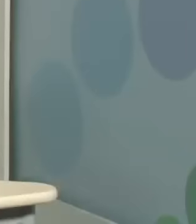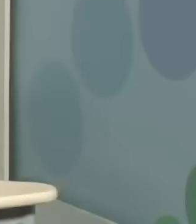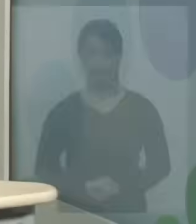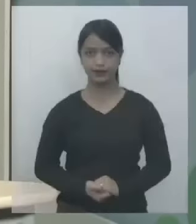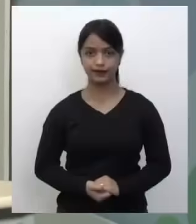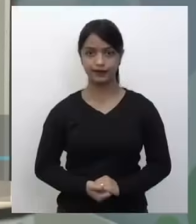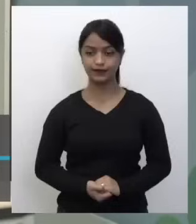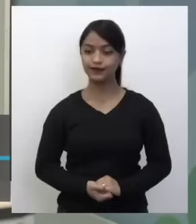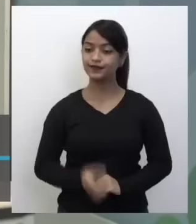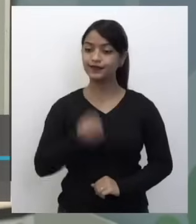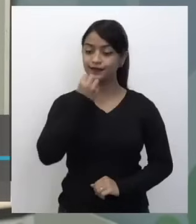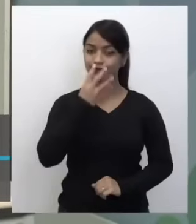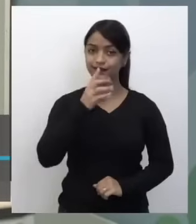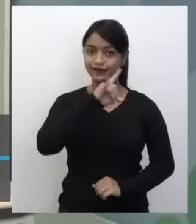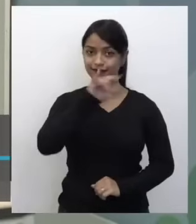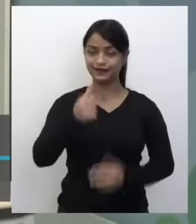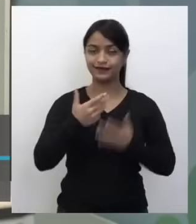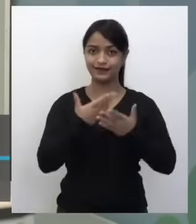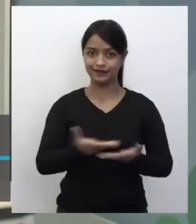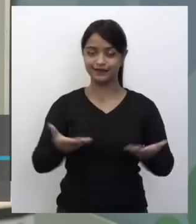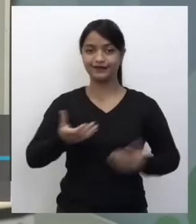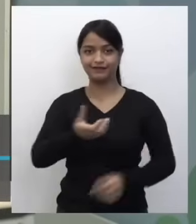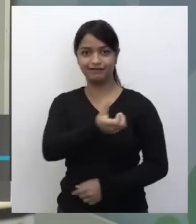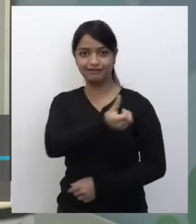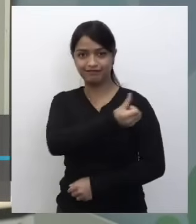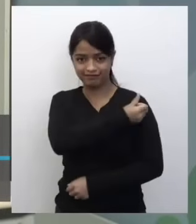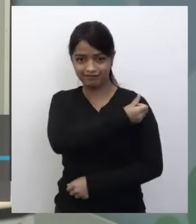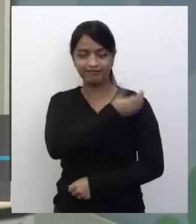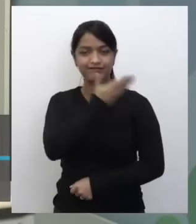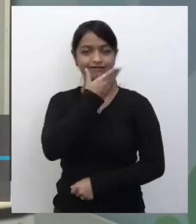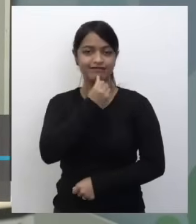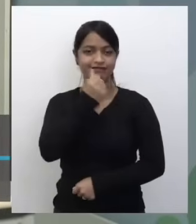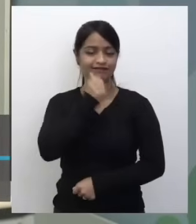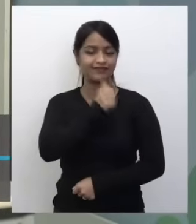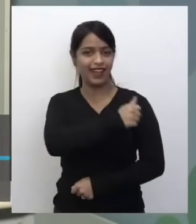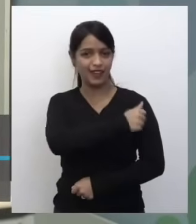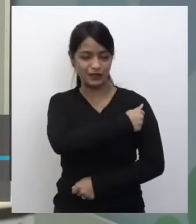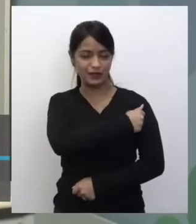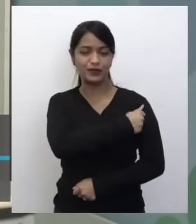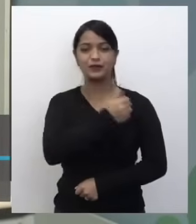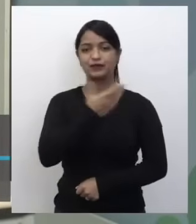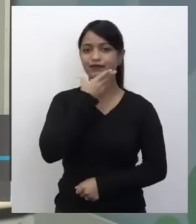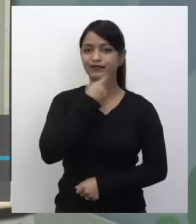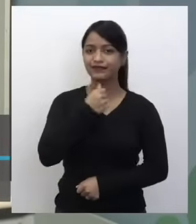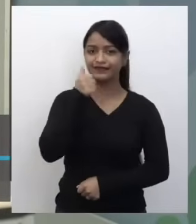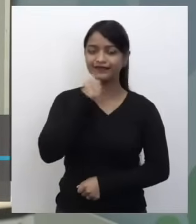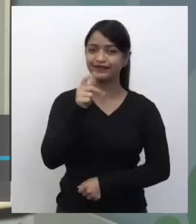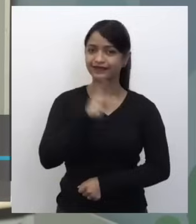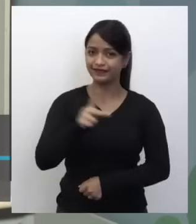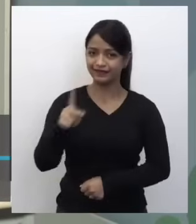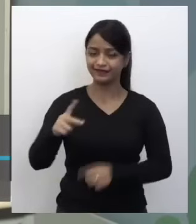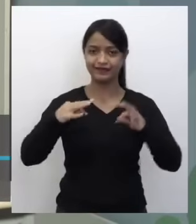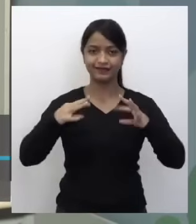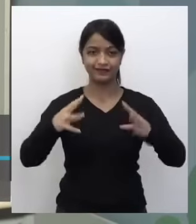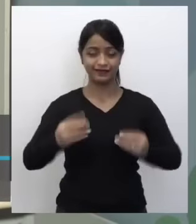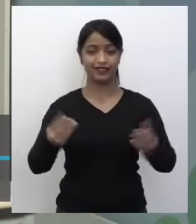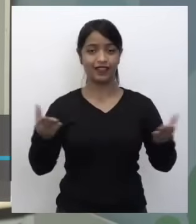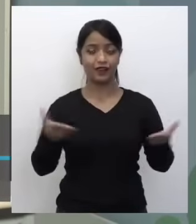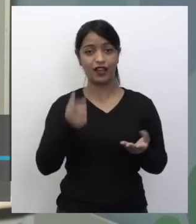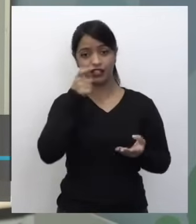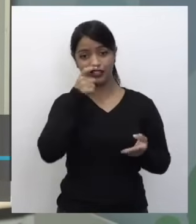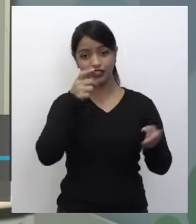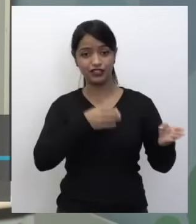Bom dia, sexto ano, aluno, aluna, professor, professor e demais que vão acompanhar mais uma aula de